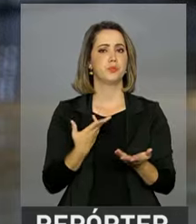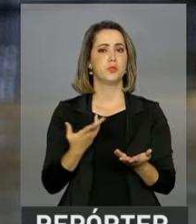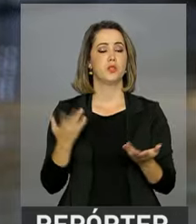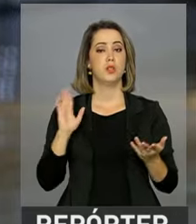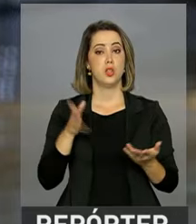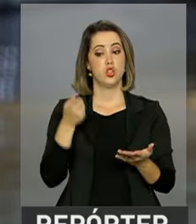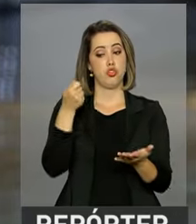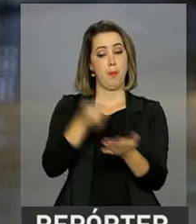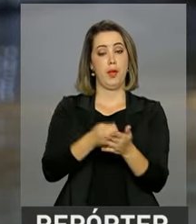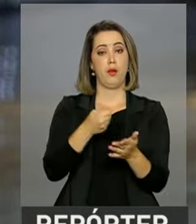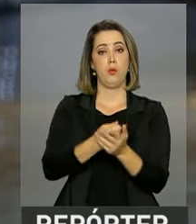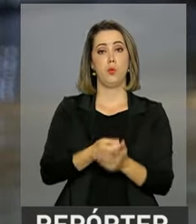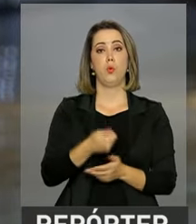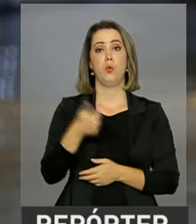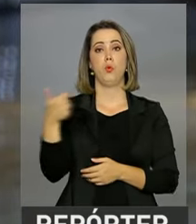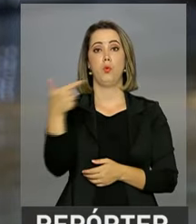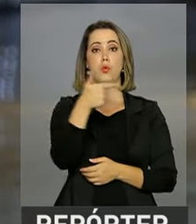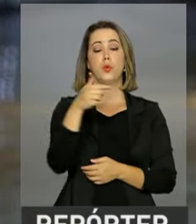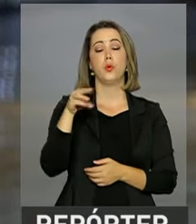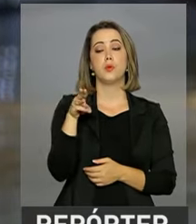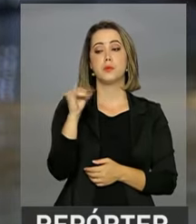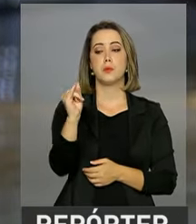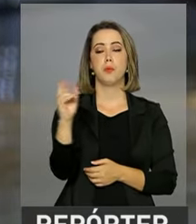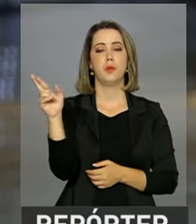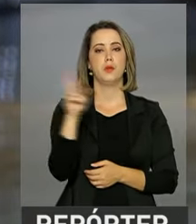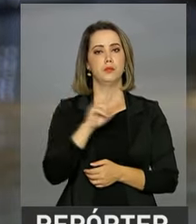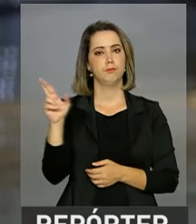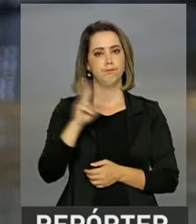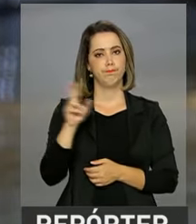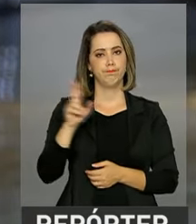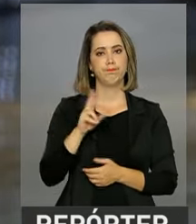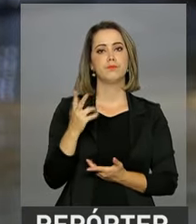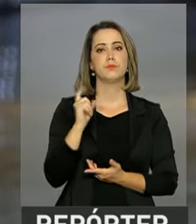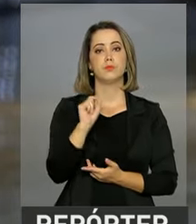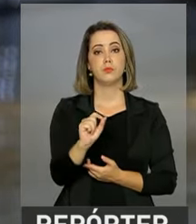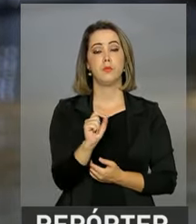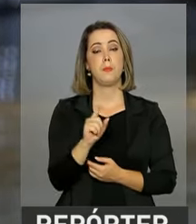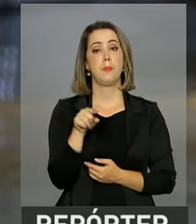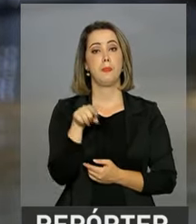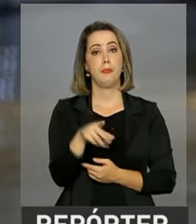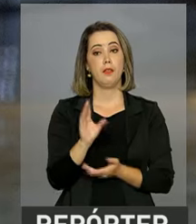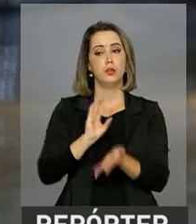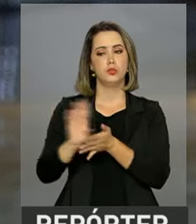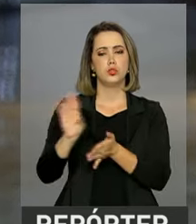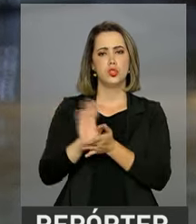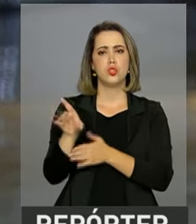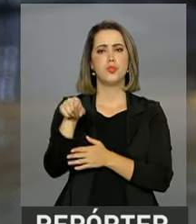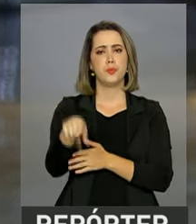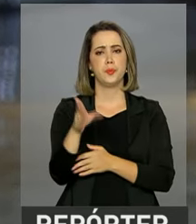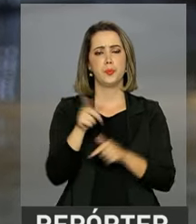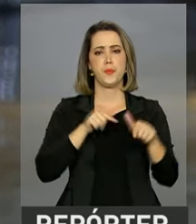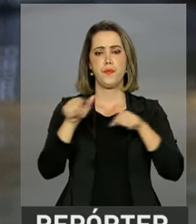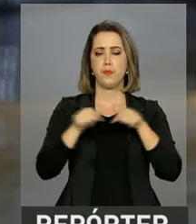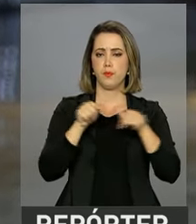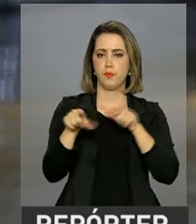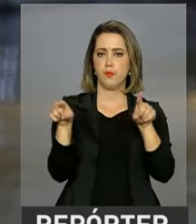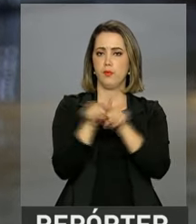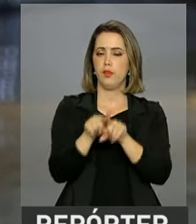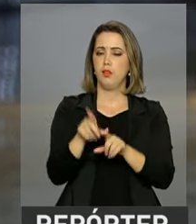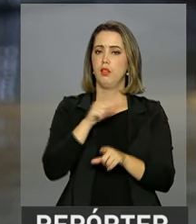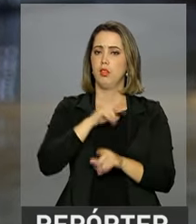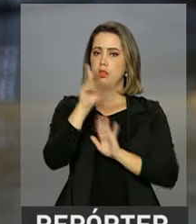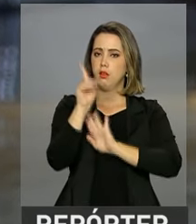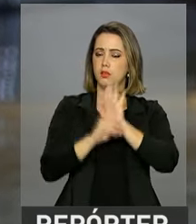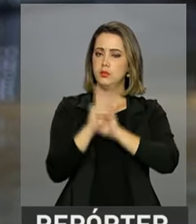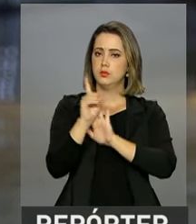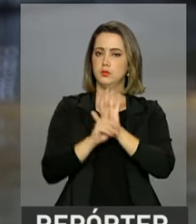instituição já pagou 12 bilhões e 300 milhões de reais em recursos para esses trabalhadores que têm